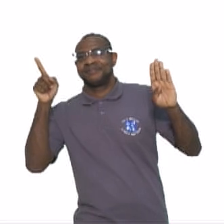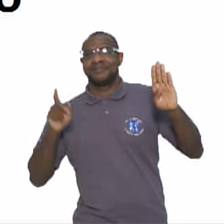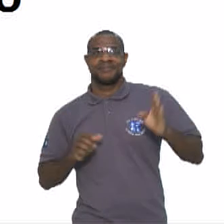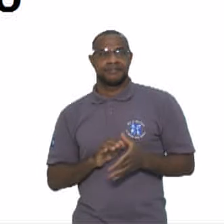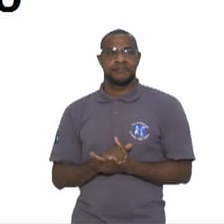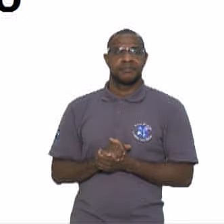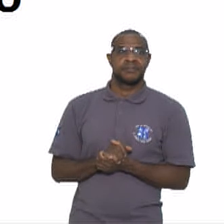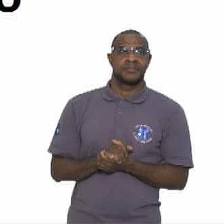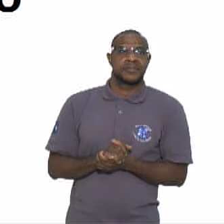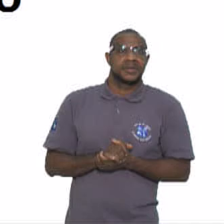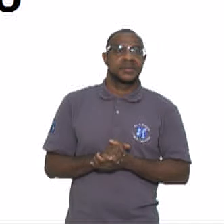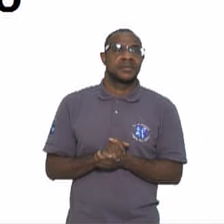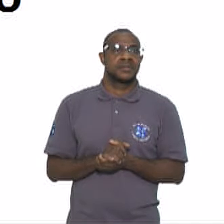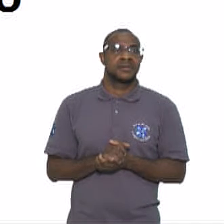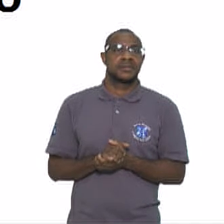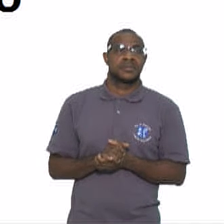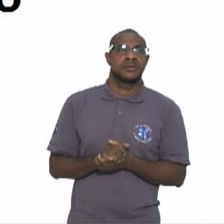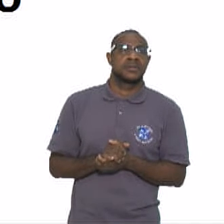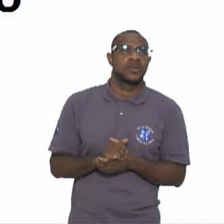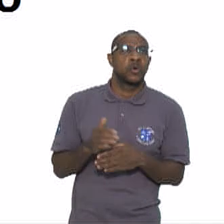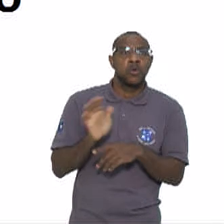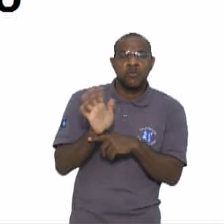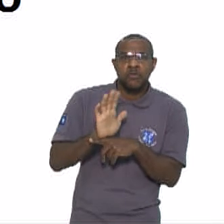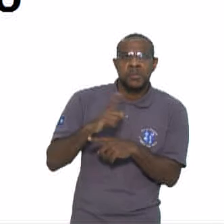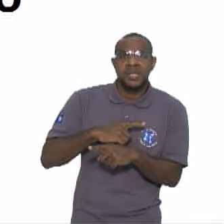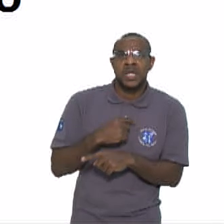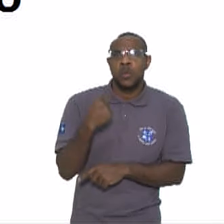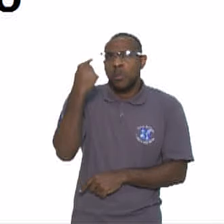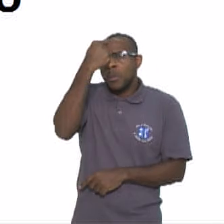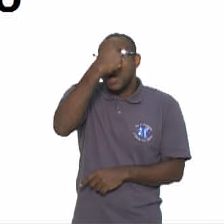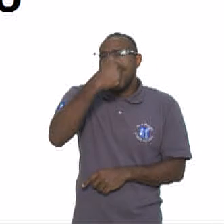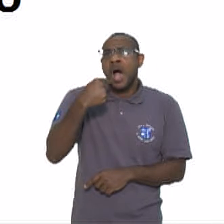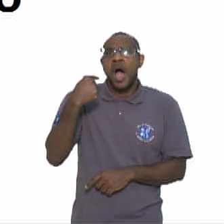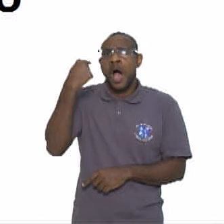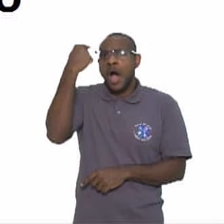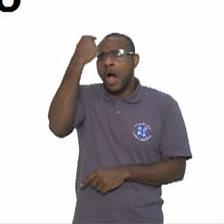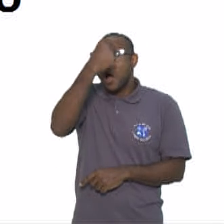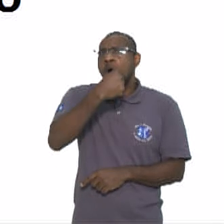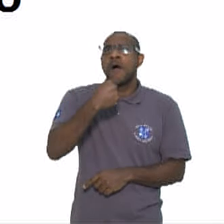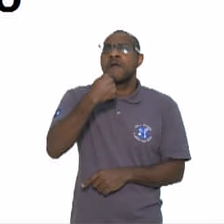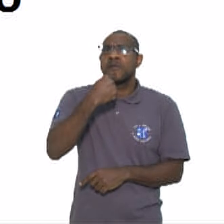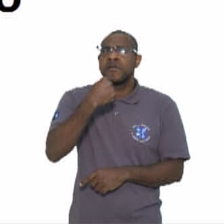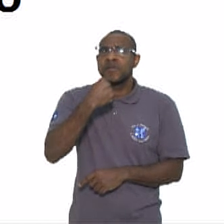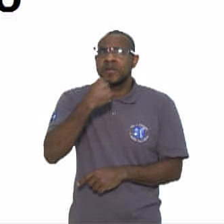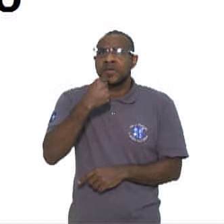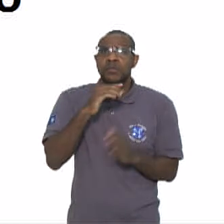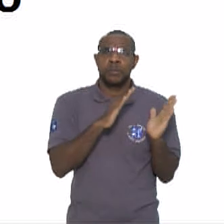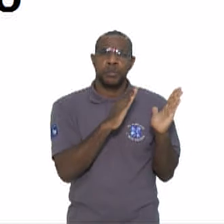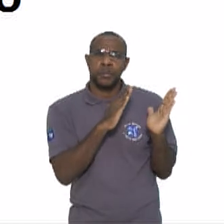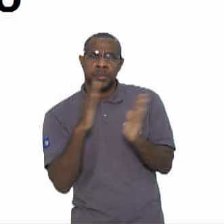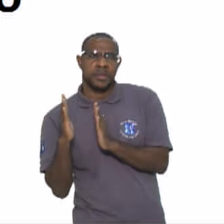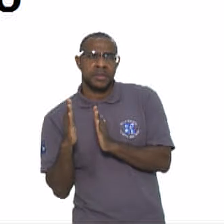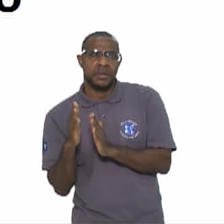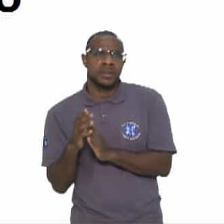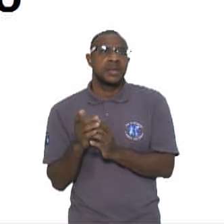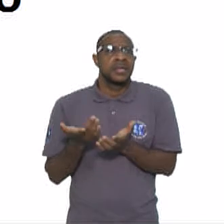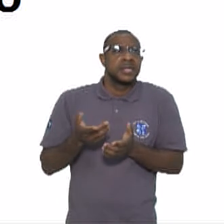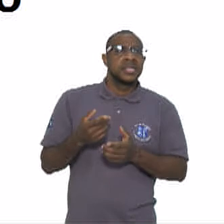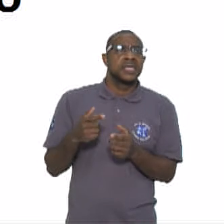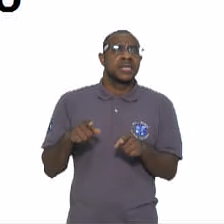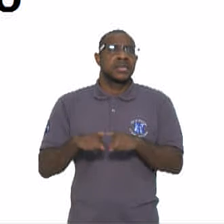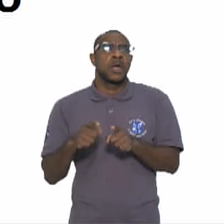etc. Um filme possui 1 hora e 30 minutos de duração e o outro 15 minutos. É possível afirmar